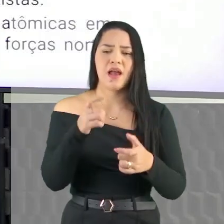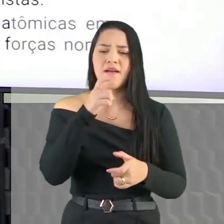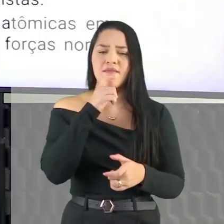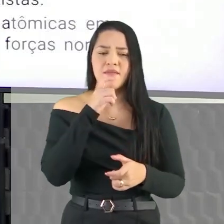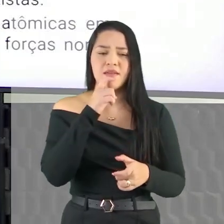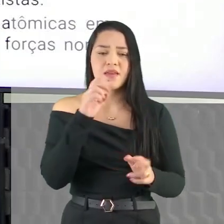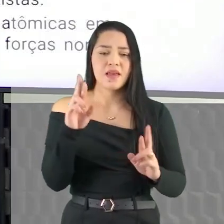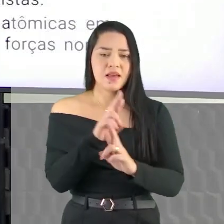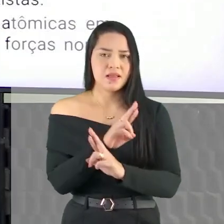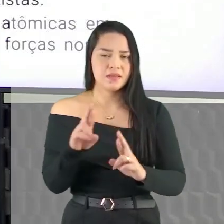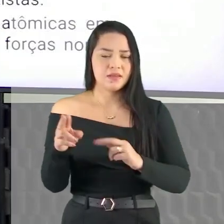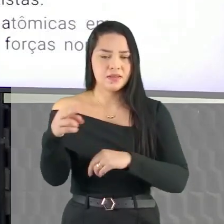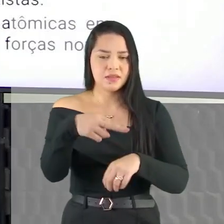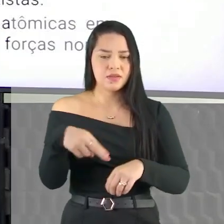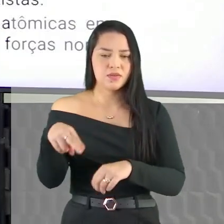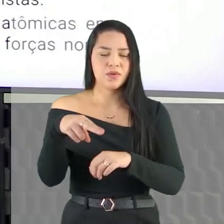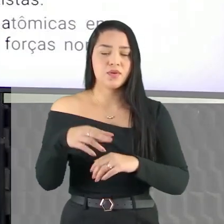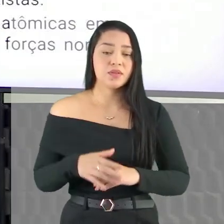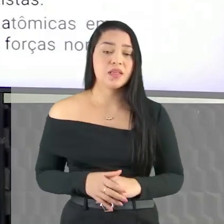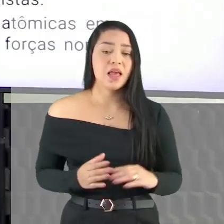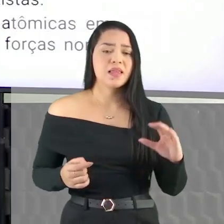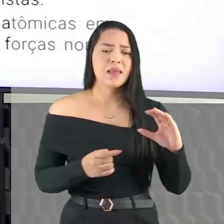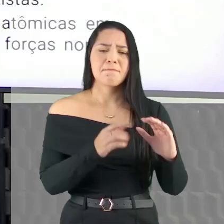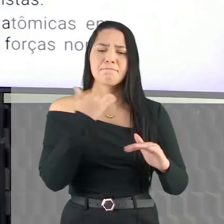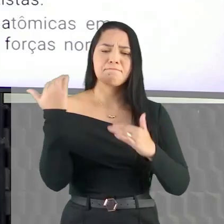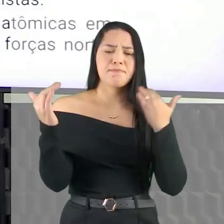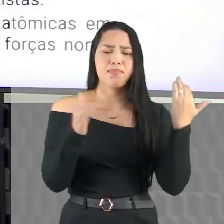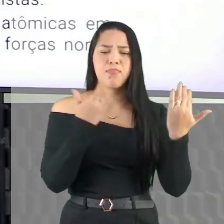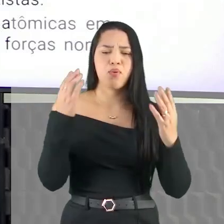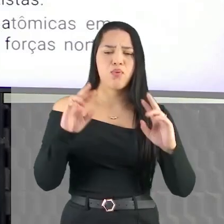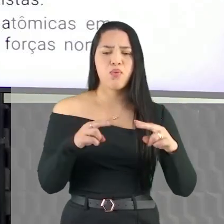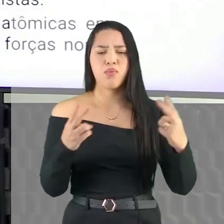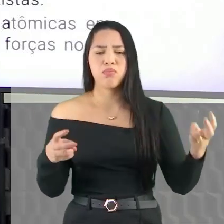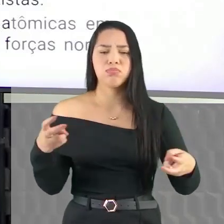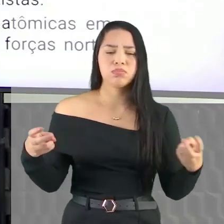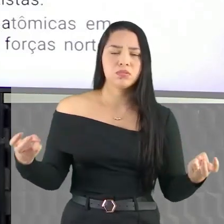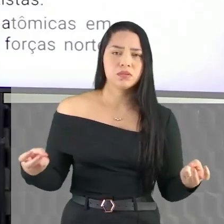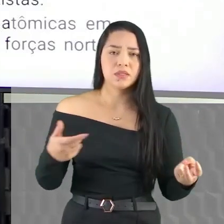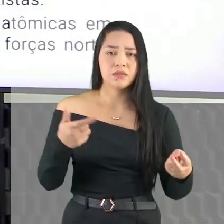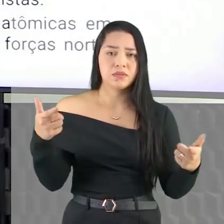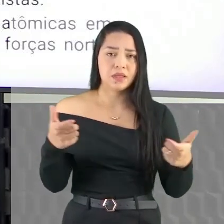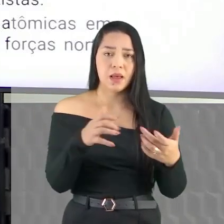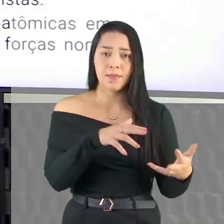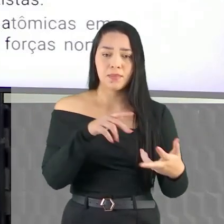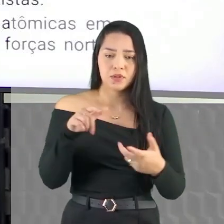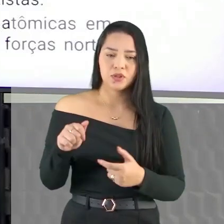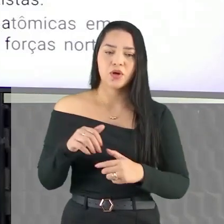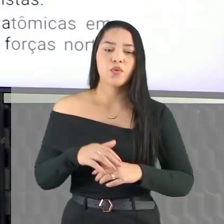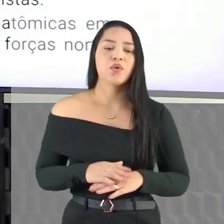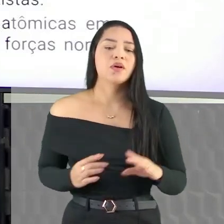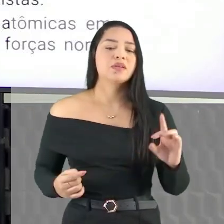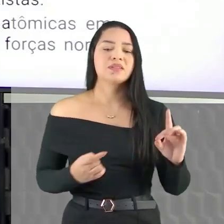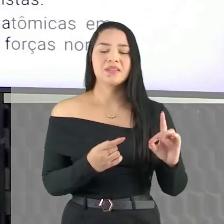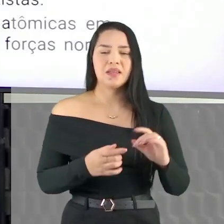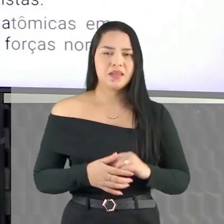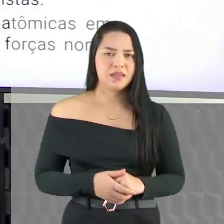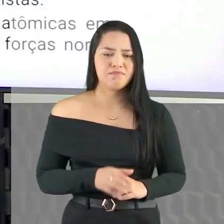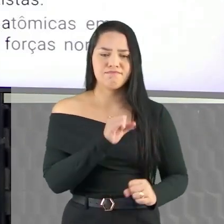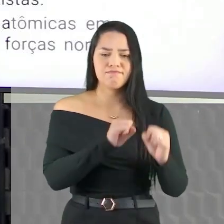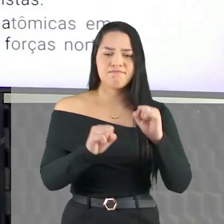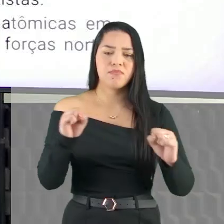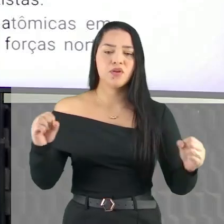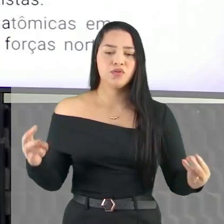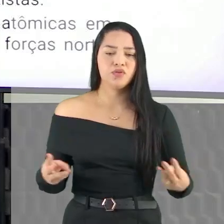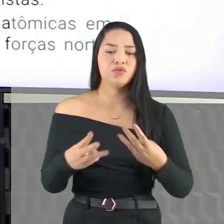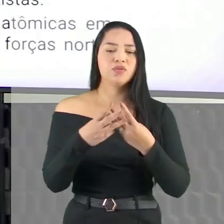entre as nações. A letra C. Morte de milhões de soldados nos combates da Segunda Guerra Mundial. Letra D. Execução de